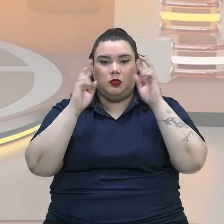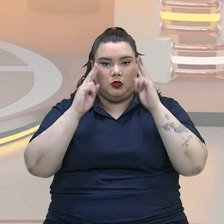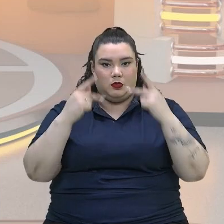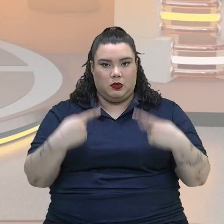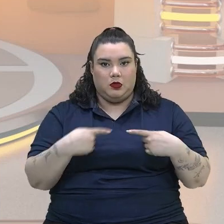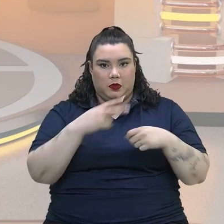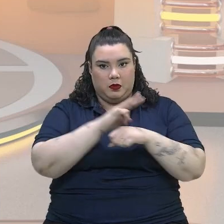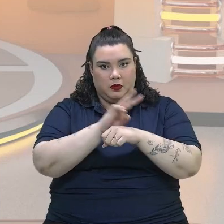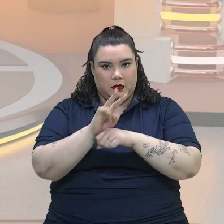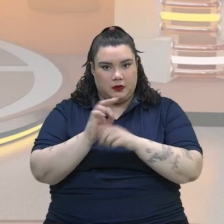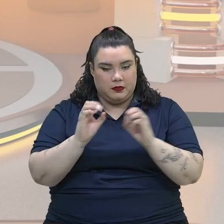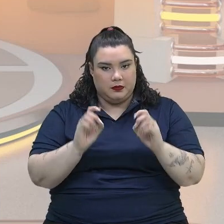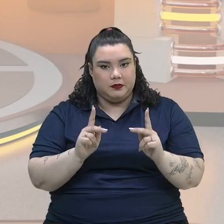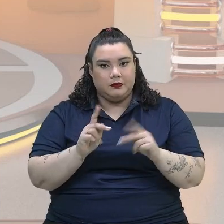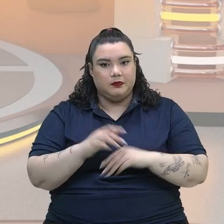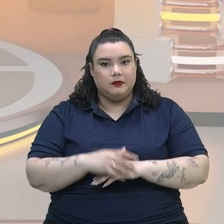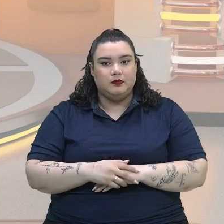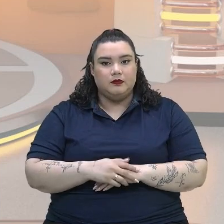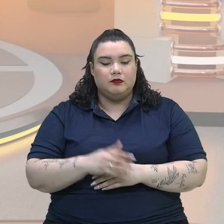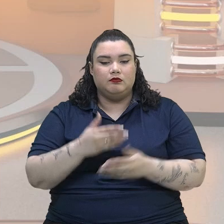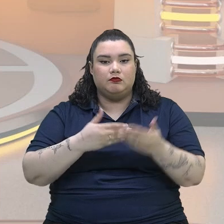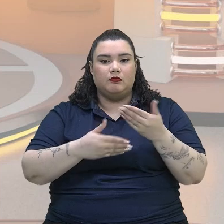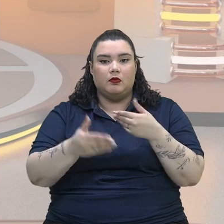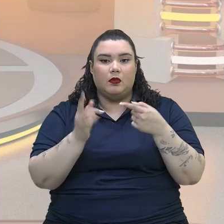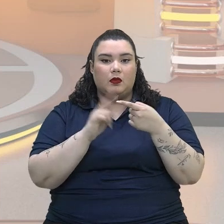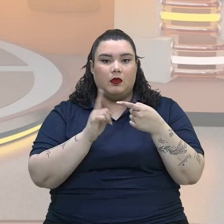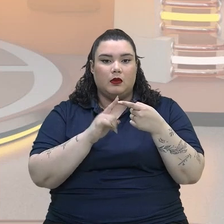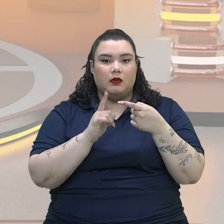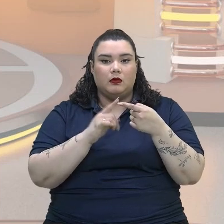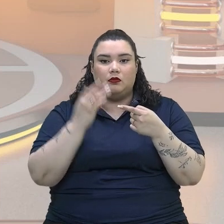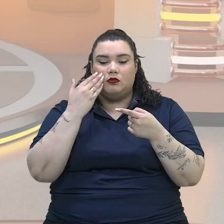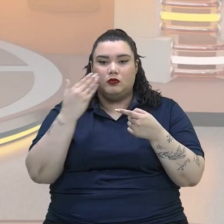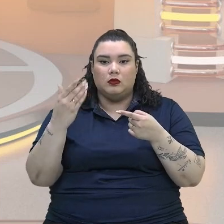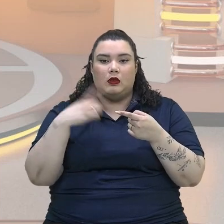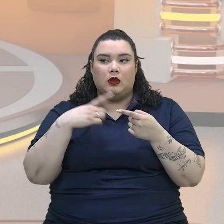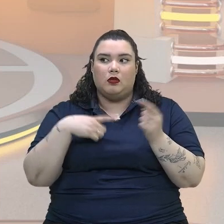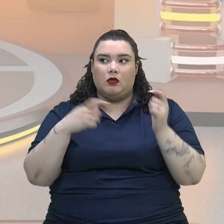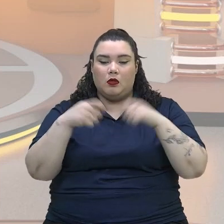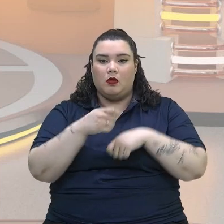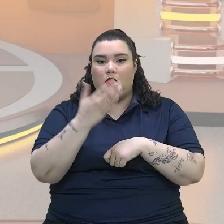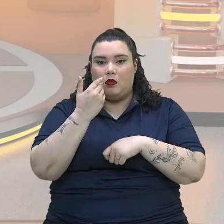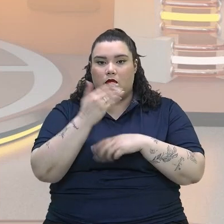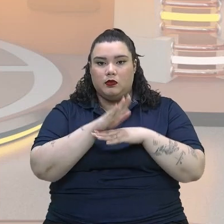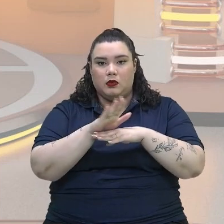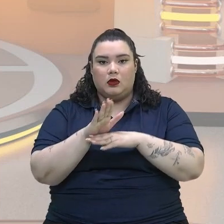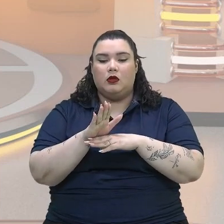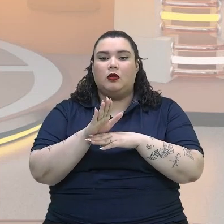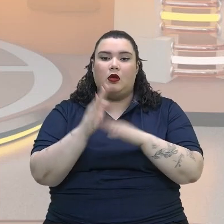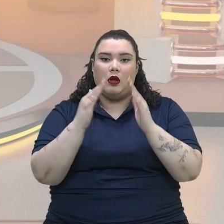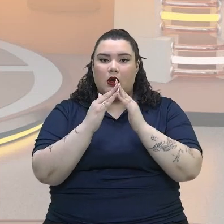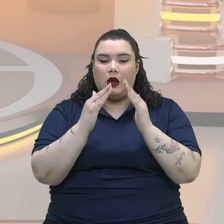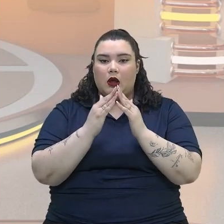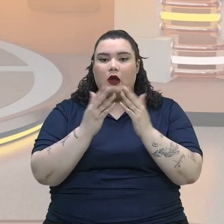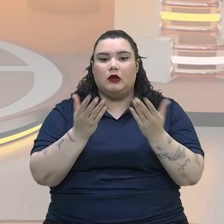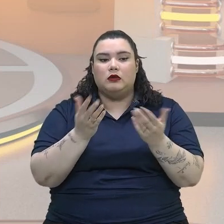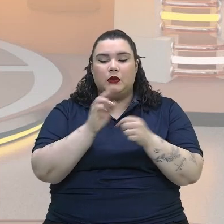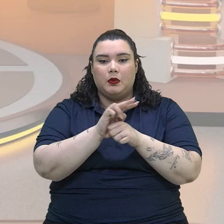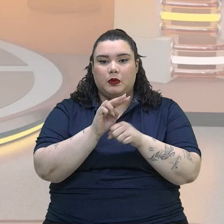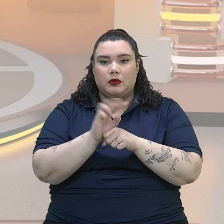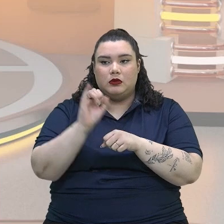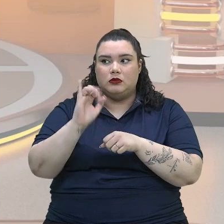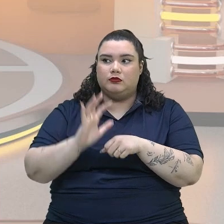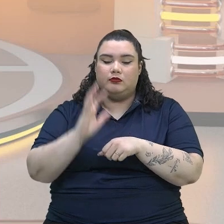então? Muito bem, ó. Primeiro, fornecimento de alimentos, água e abrigo em situações de